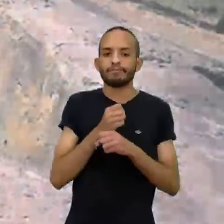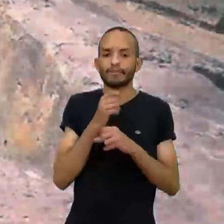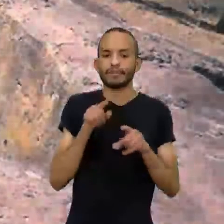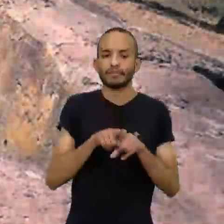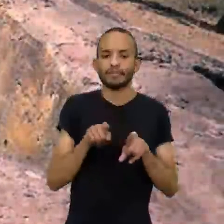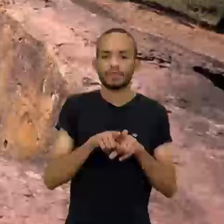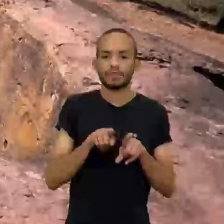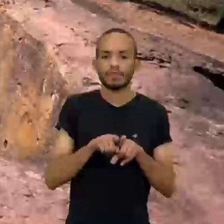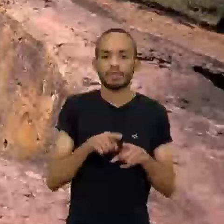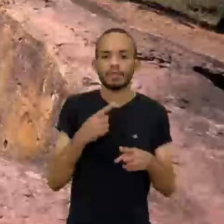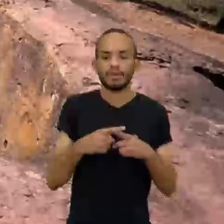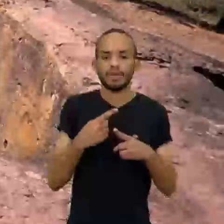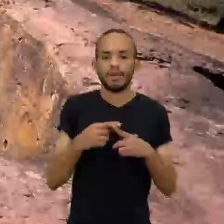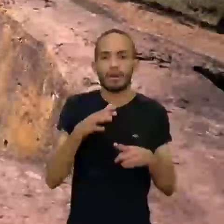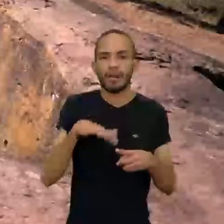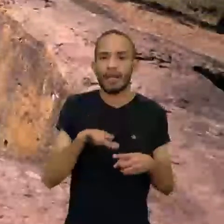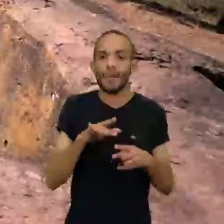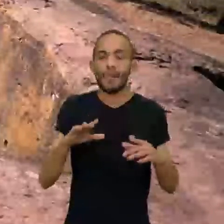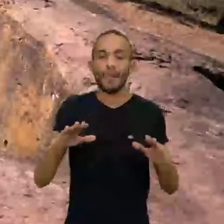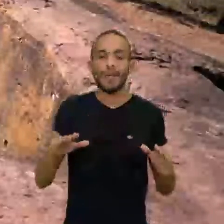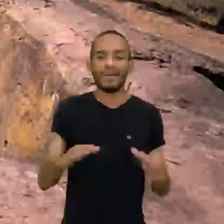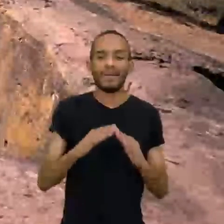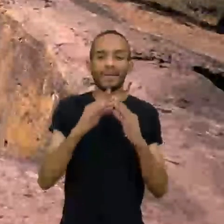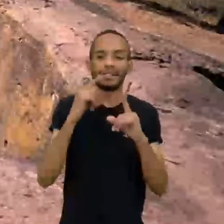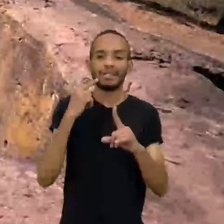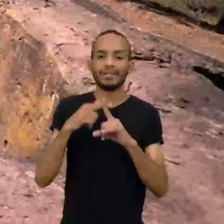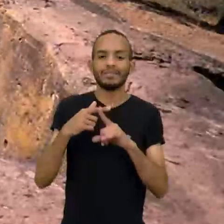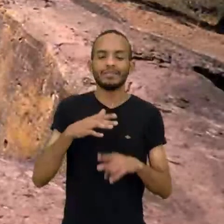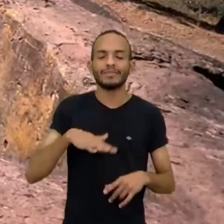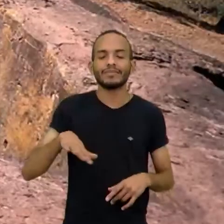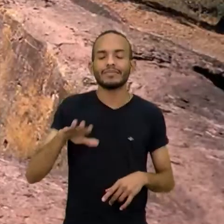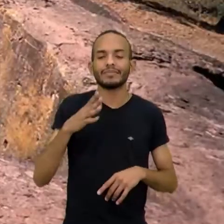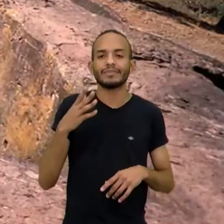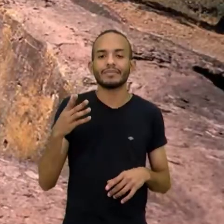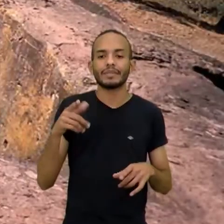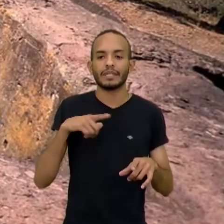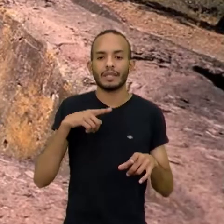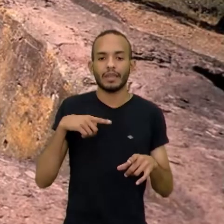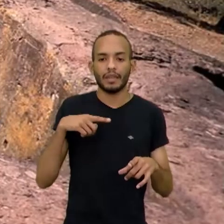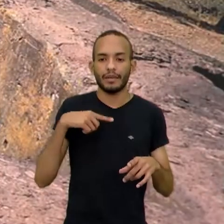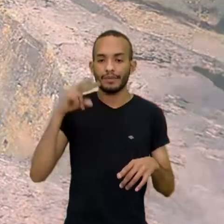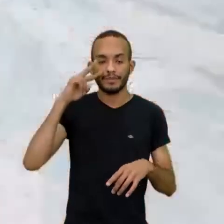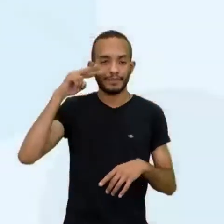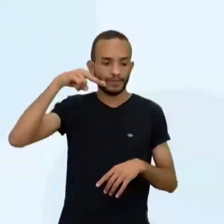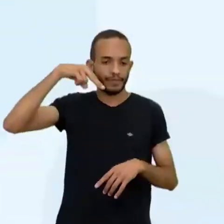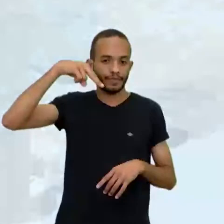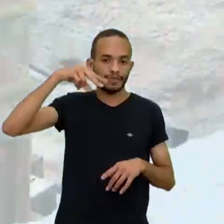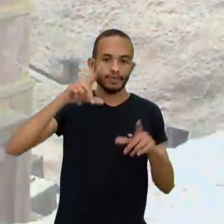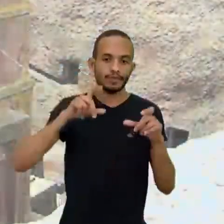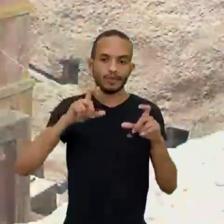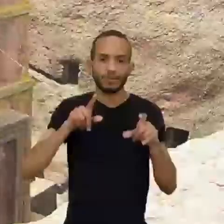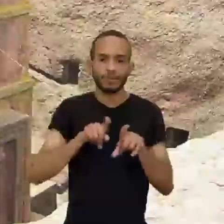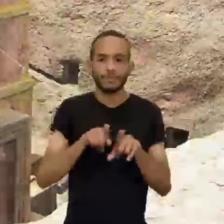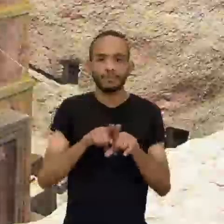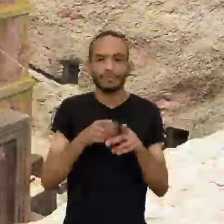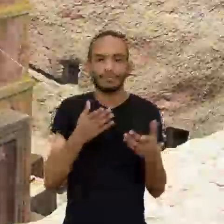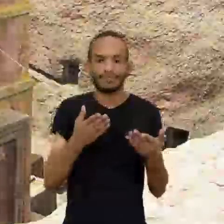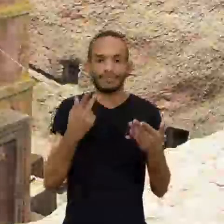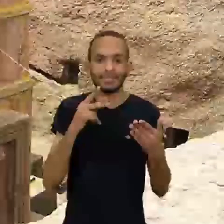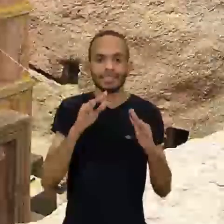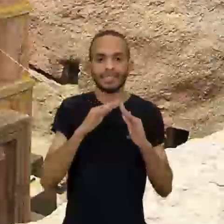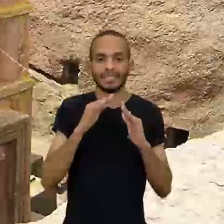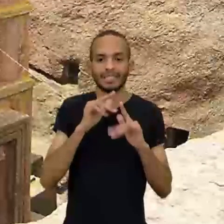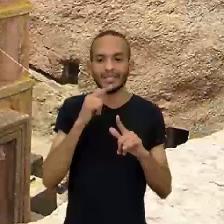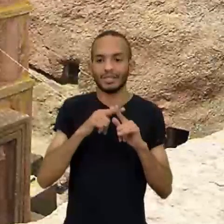é uma igreja esculpida. Então, tá vendo? Ó, aqui é a imagem de cima e aqui é a imagem da igreja